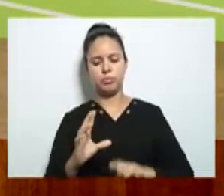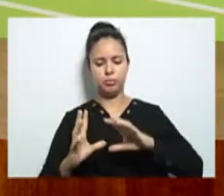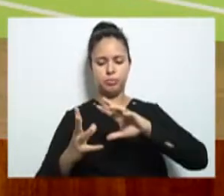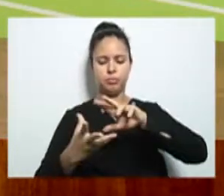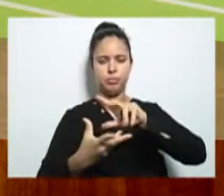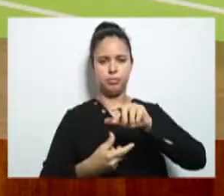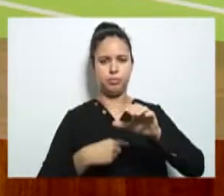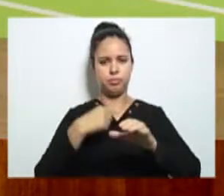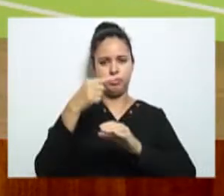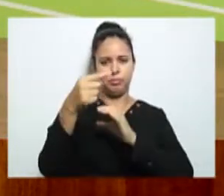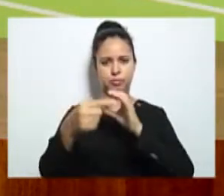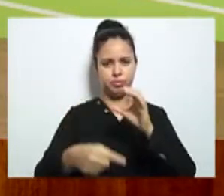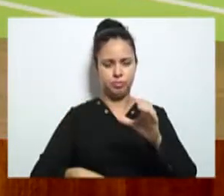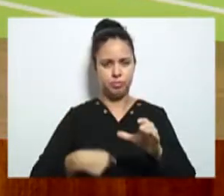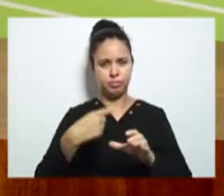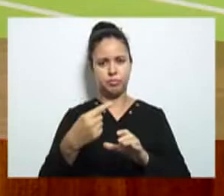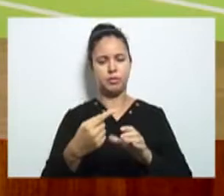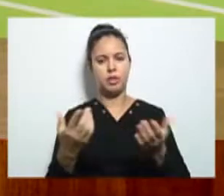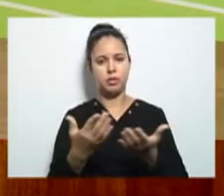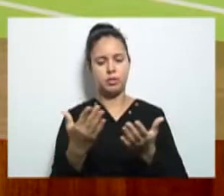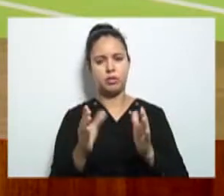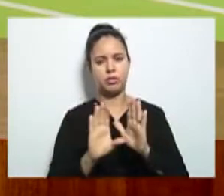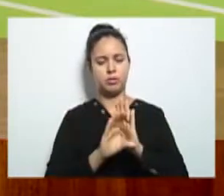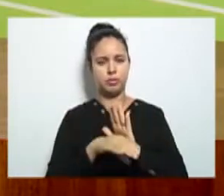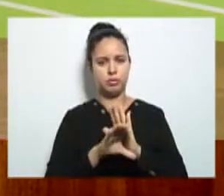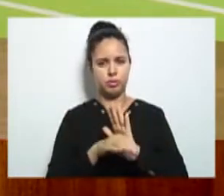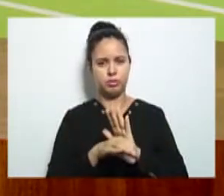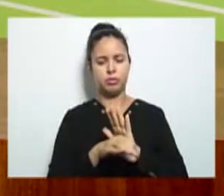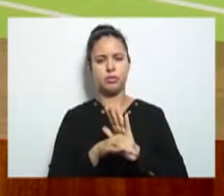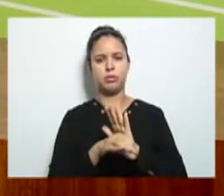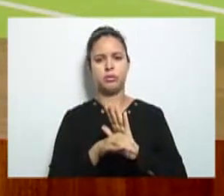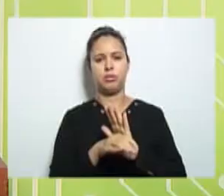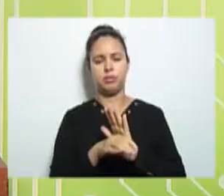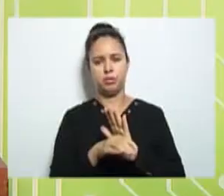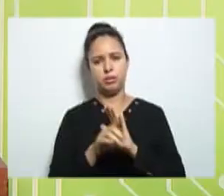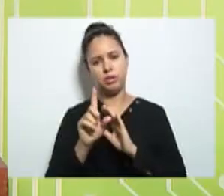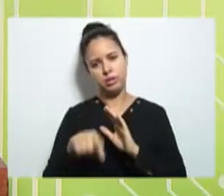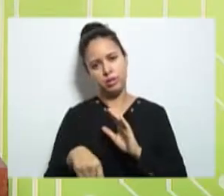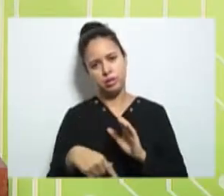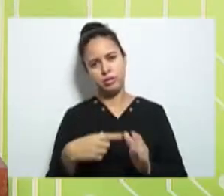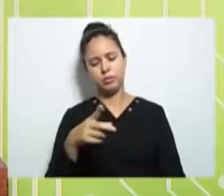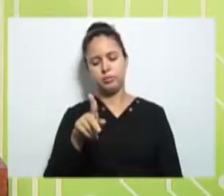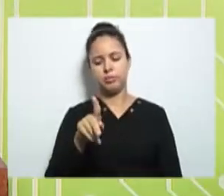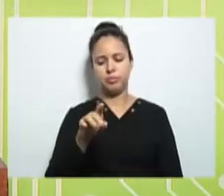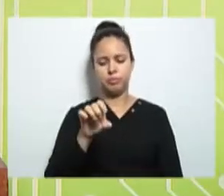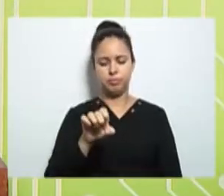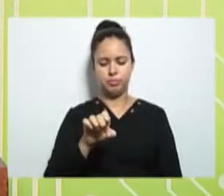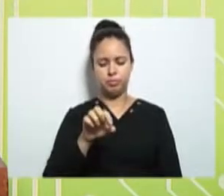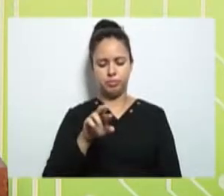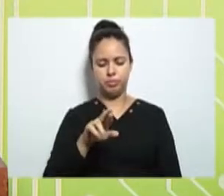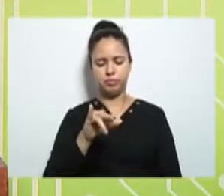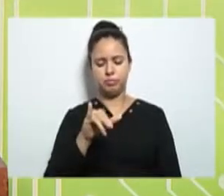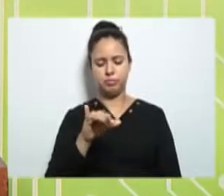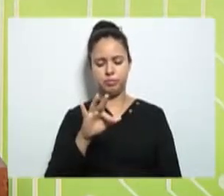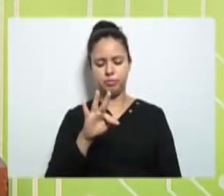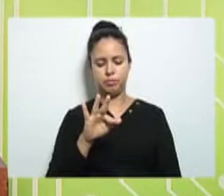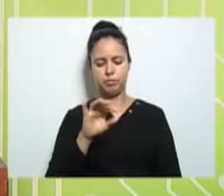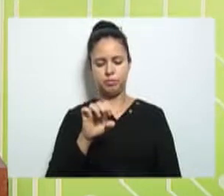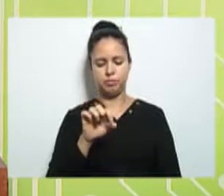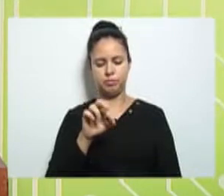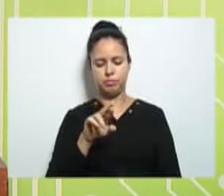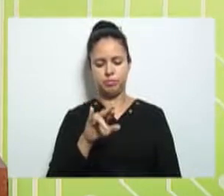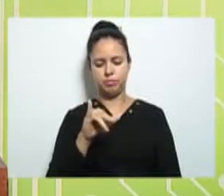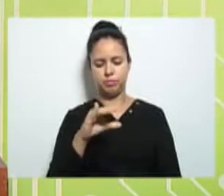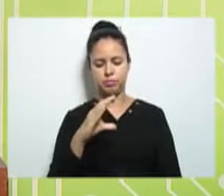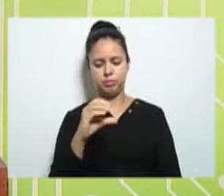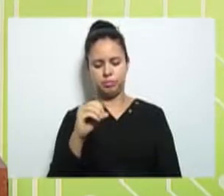vai falar agora, né, professor, sobre o próximo conteúdo, que são os periféricos. Que são os periféricos de entrada, né? Isso, gente, por onde esses dados entram, né? Como que